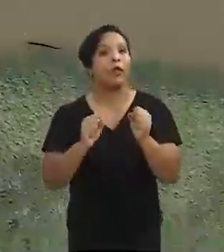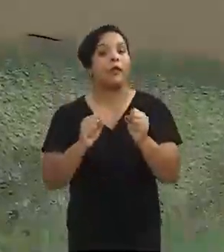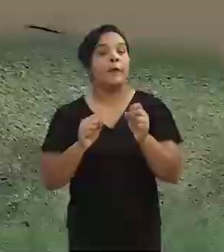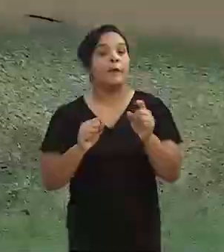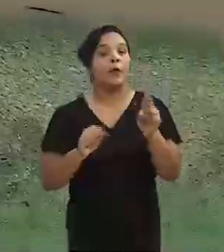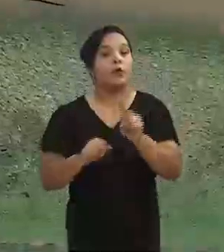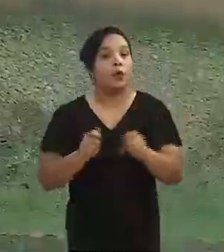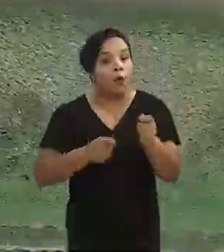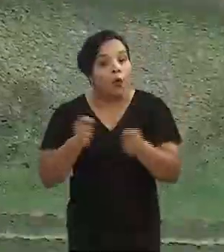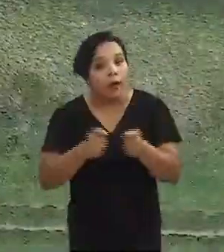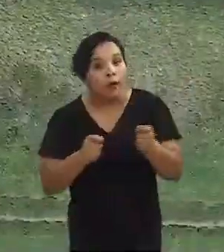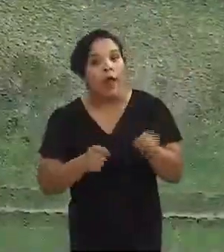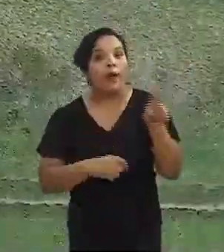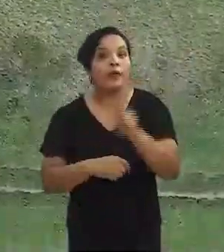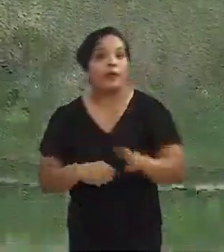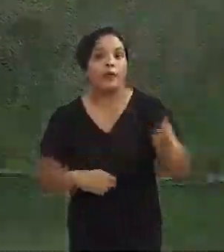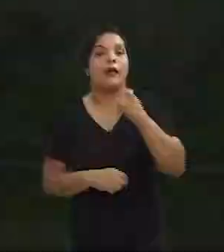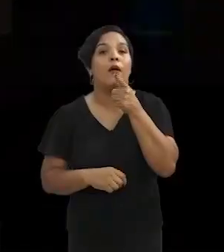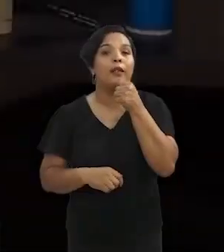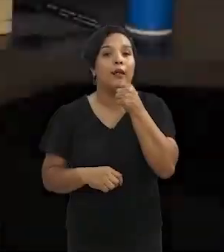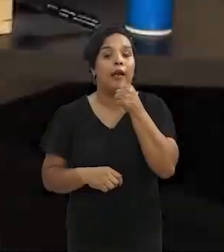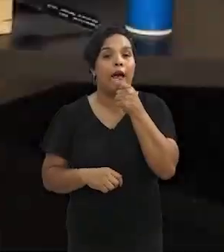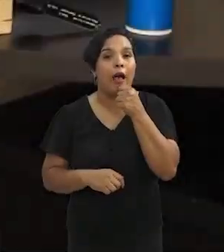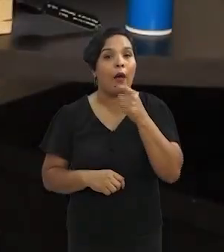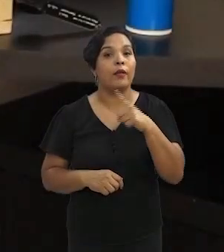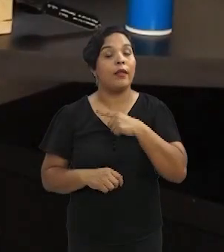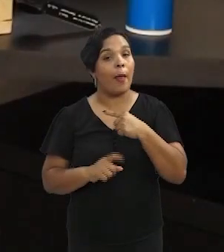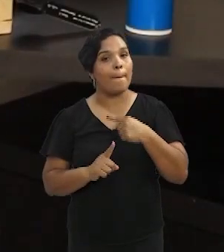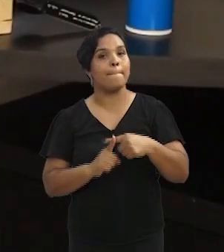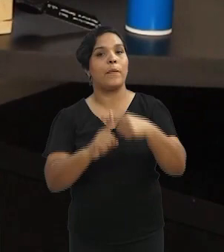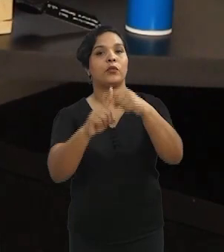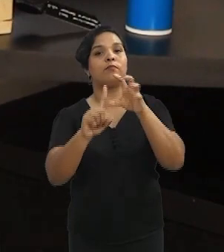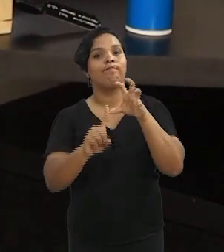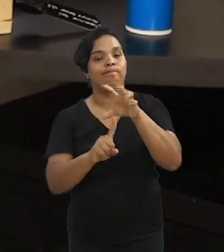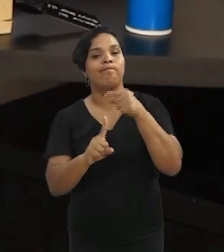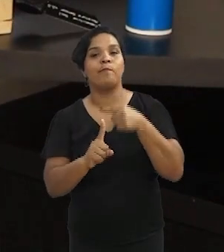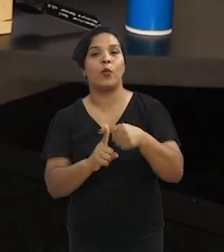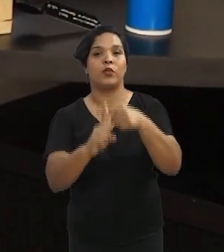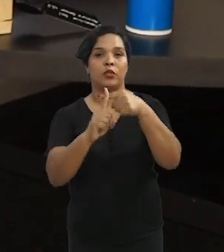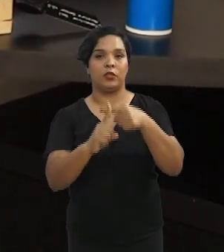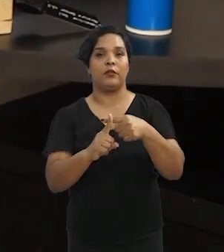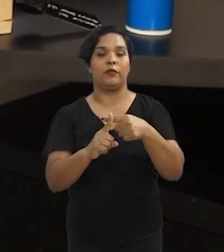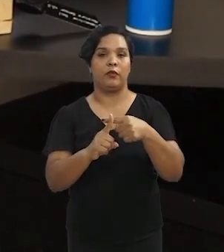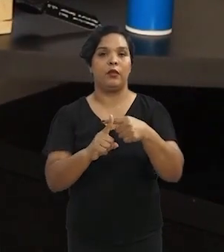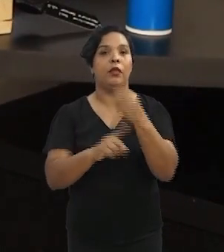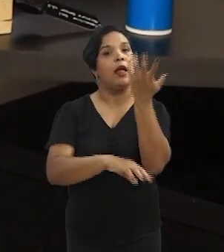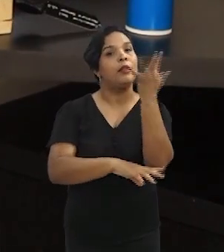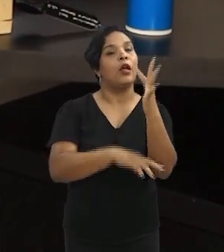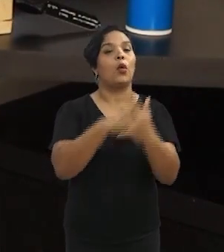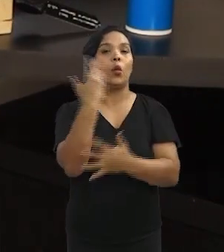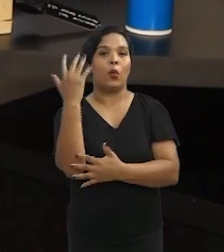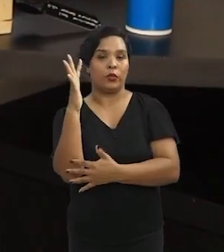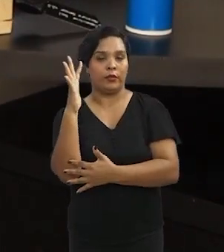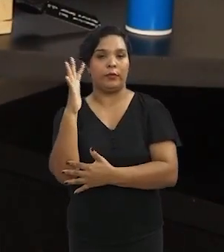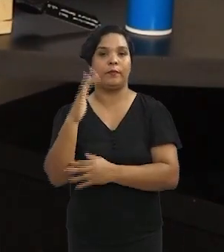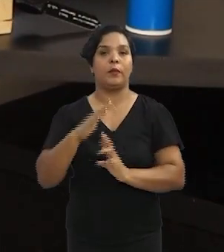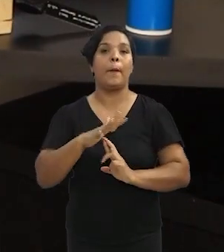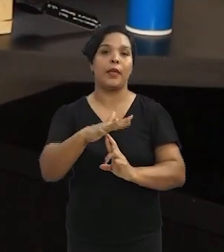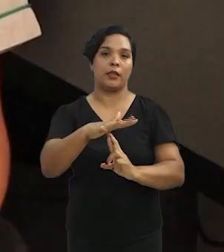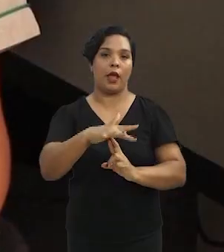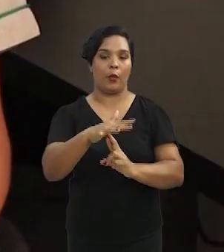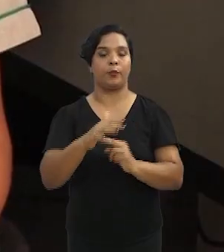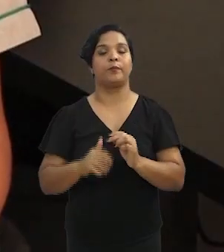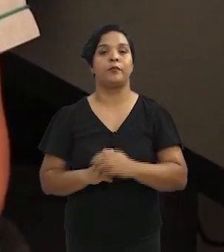água e assim ter um impacto bem positivo na parte ecológica, na parte